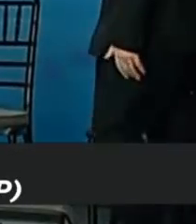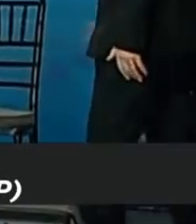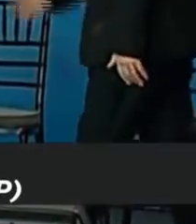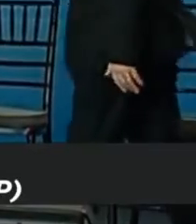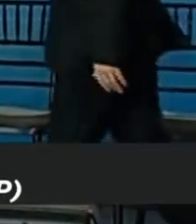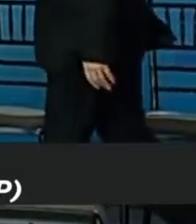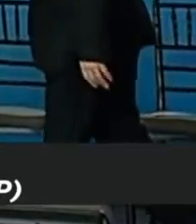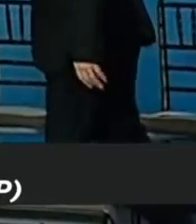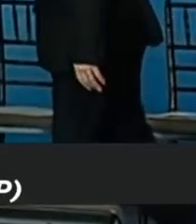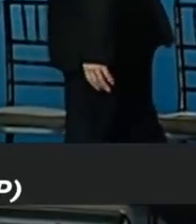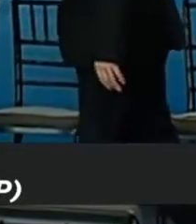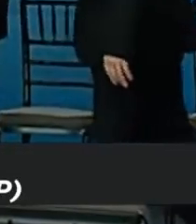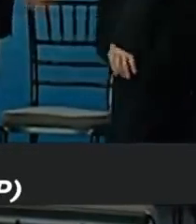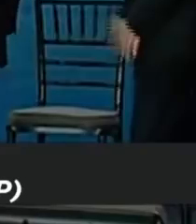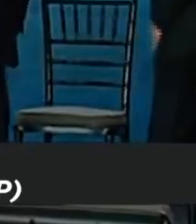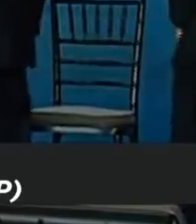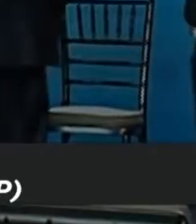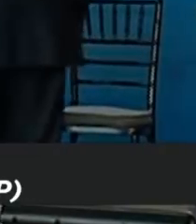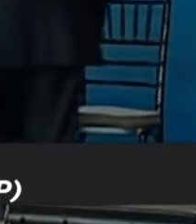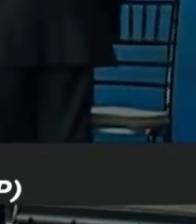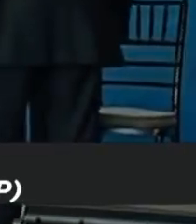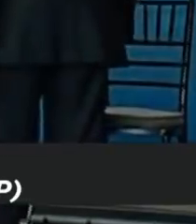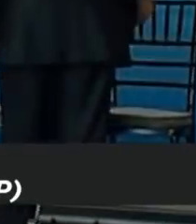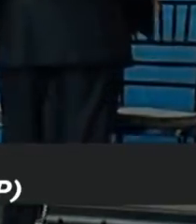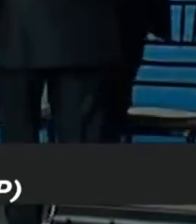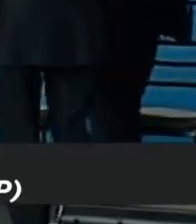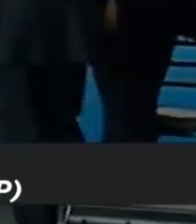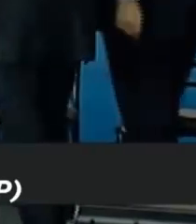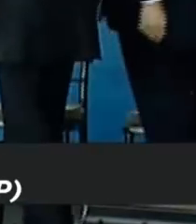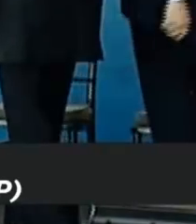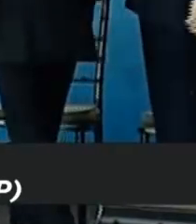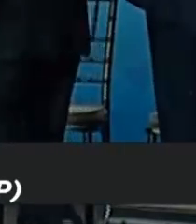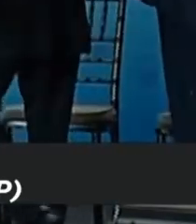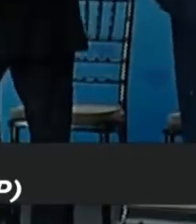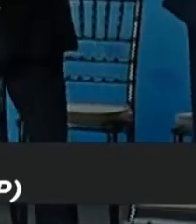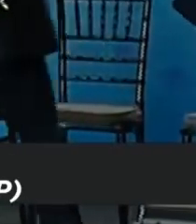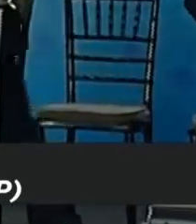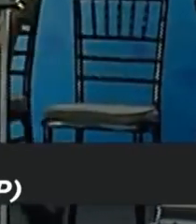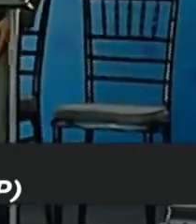Senhoras e senhores, com a palavra o presidente da República, Michel Temer.